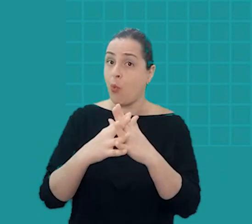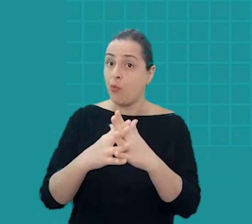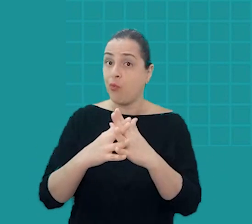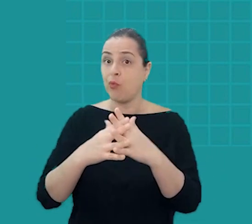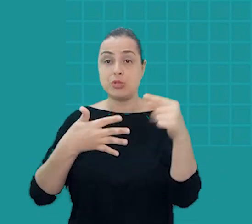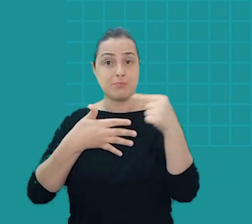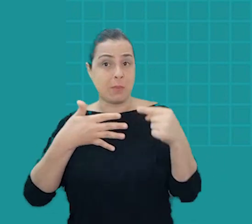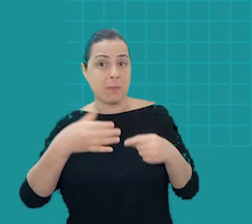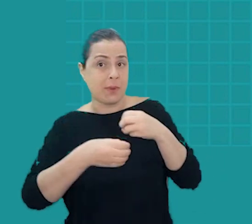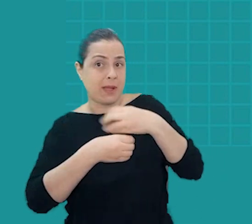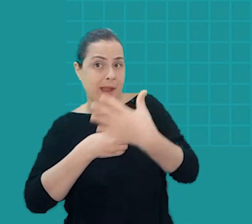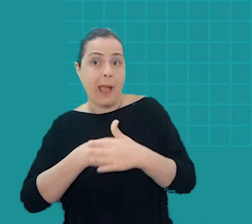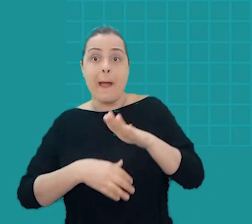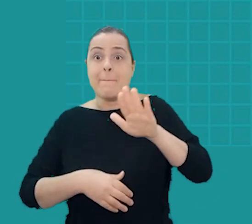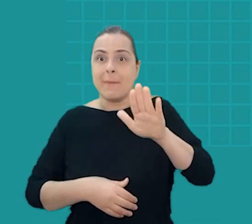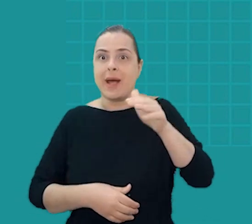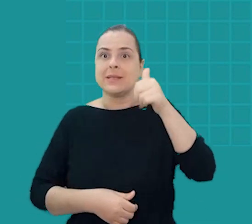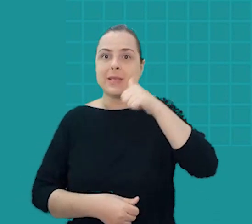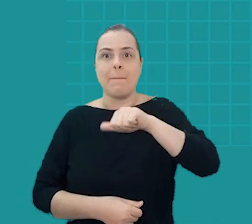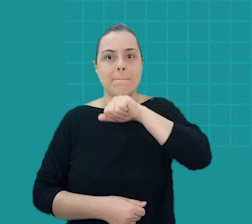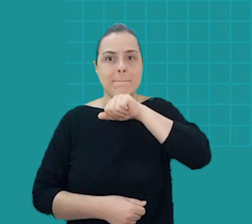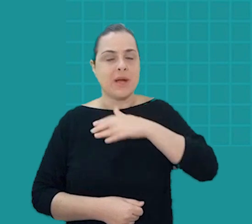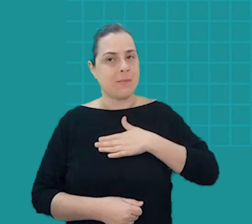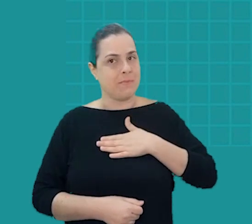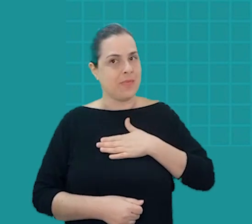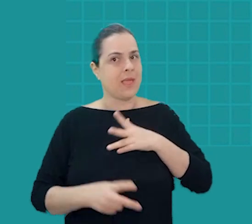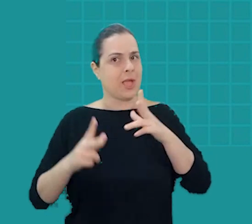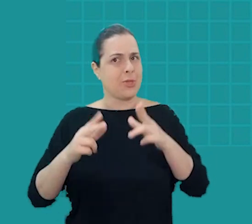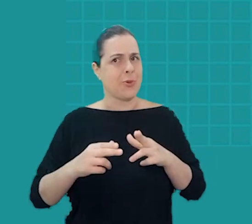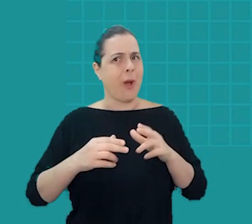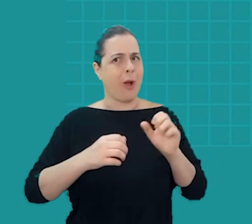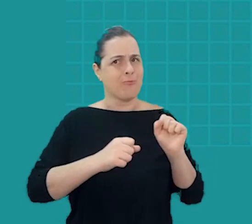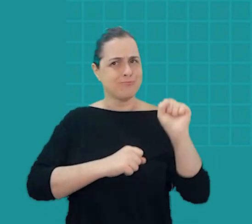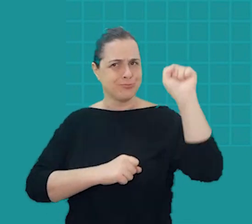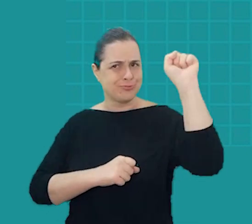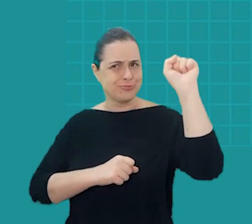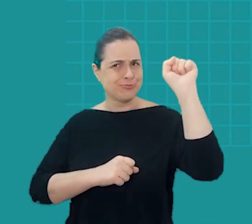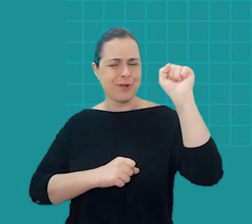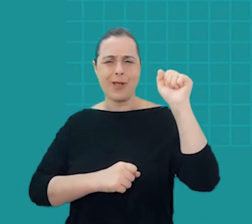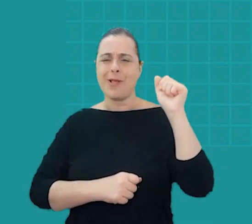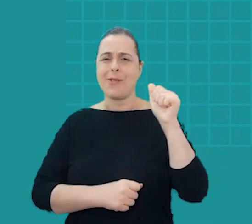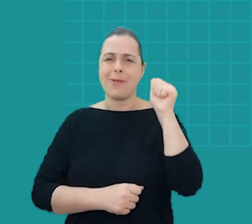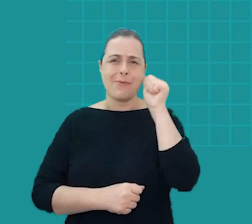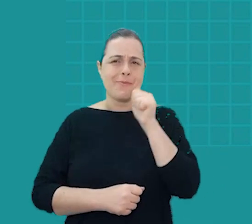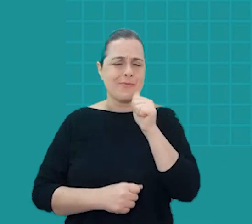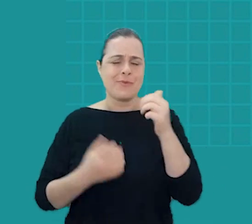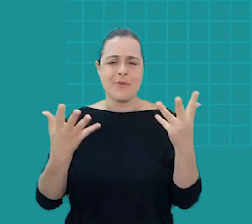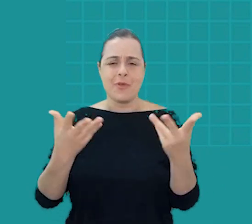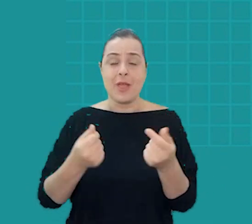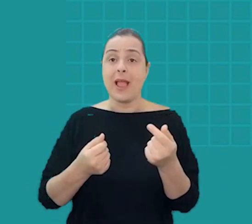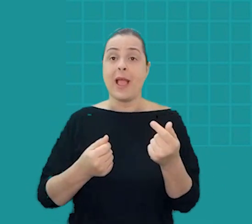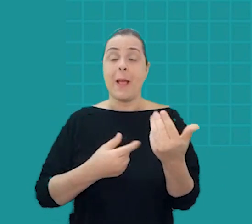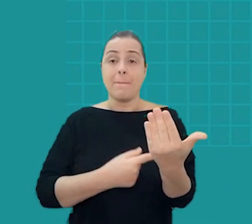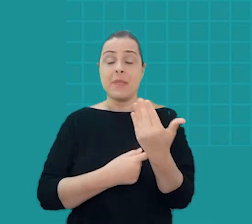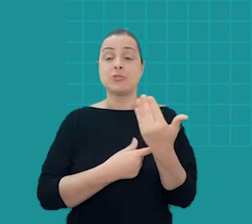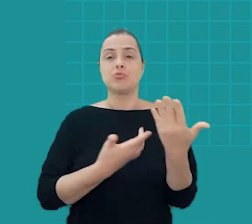como supermãe, que eu até falo, para uma das coisas para incluir de fato é ter uma